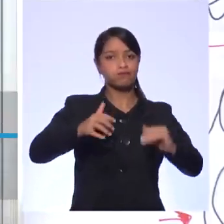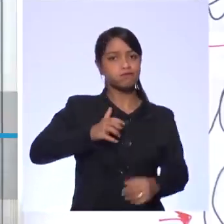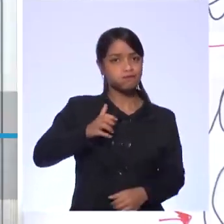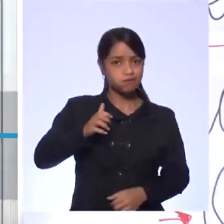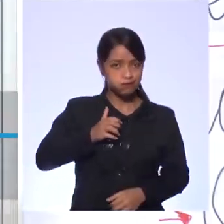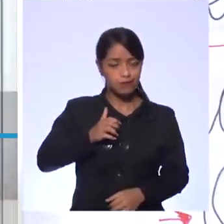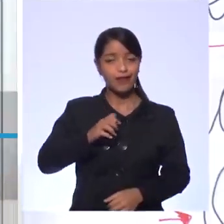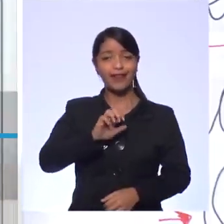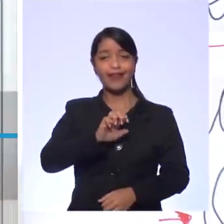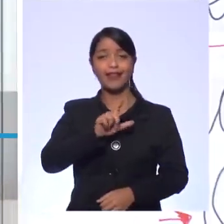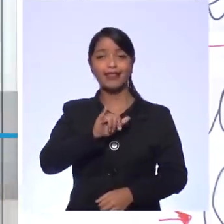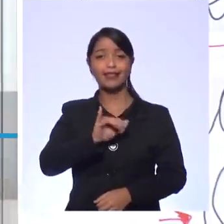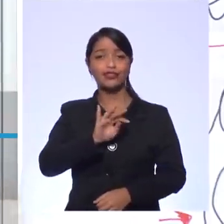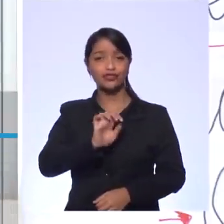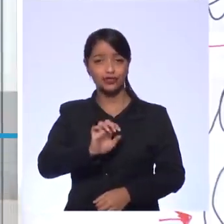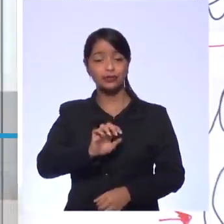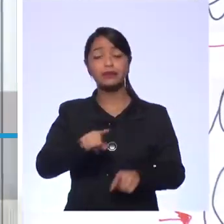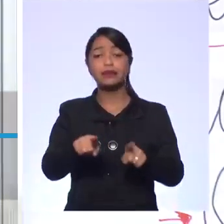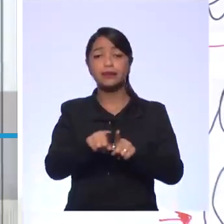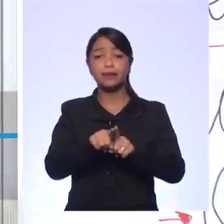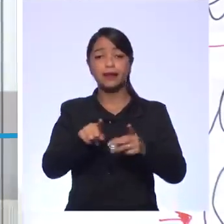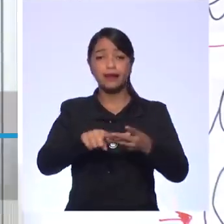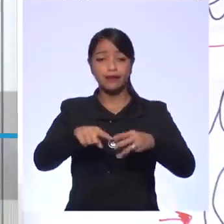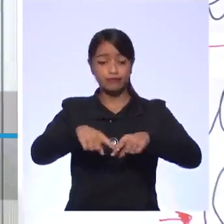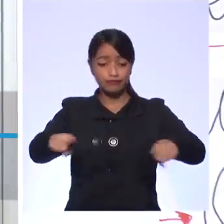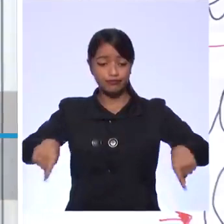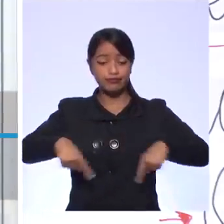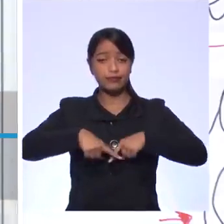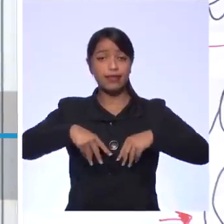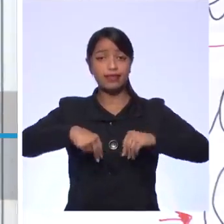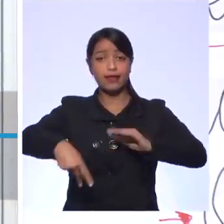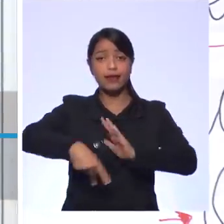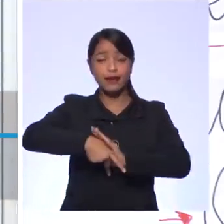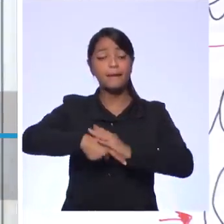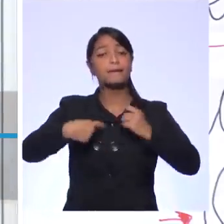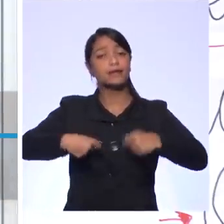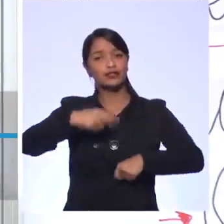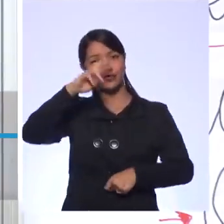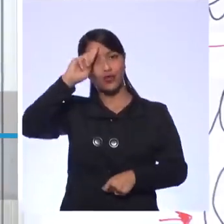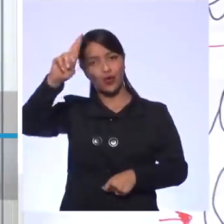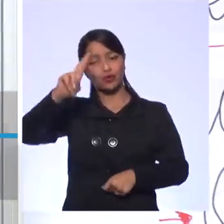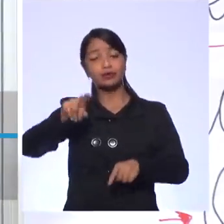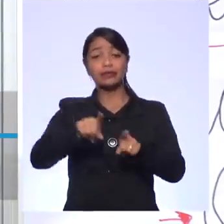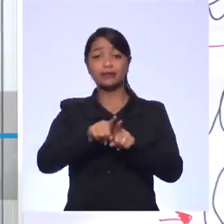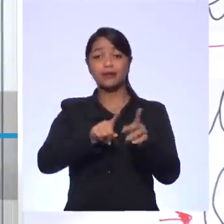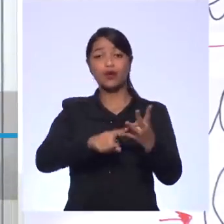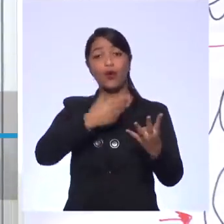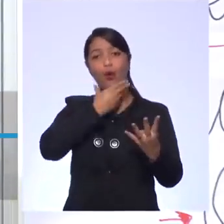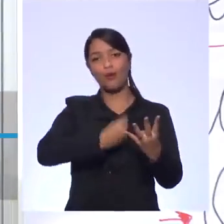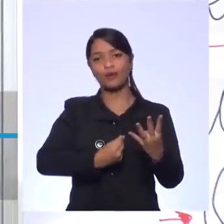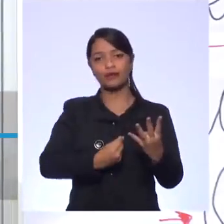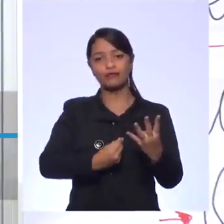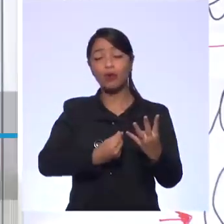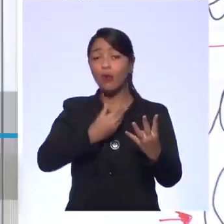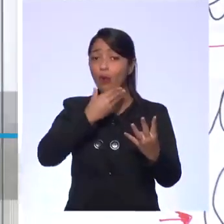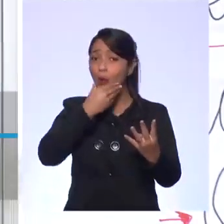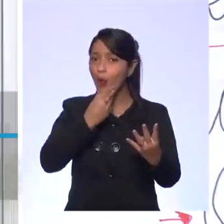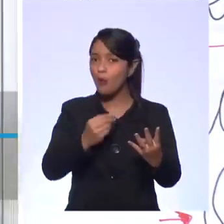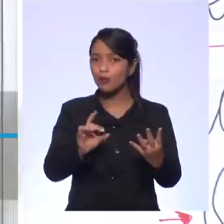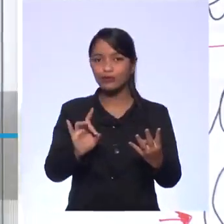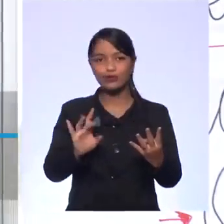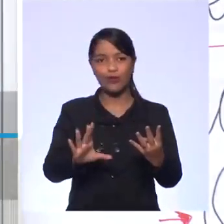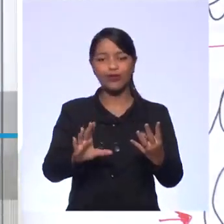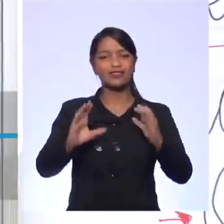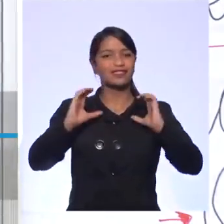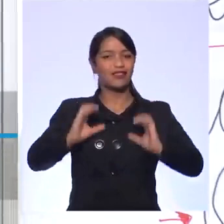proprietário de terras, ele tinha que ser maior de 18 anos e homens. Somente os homens eram considerados cidadãos.